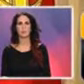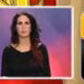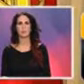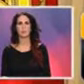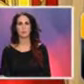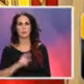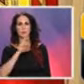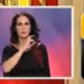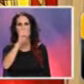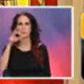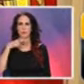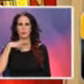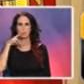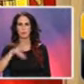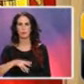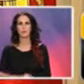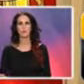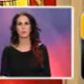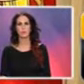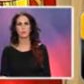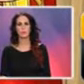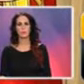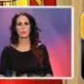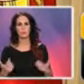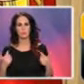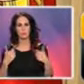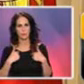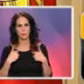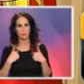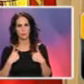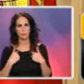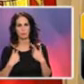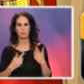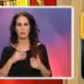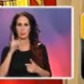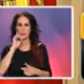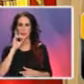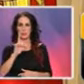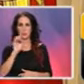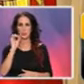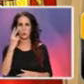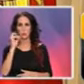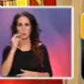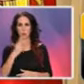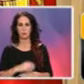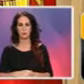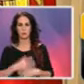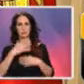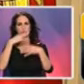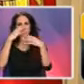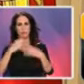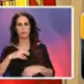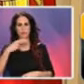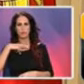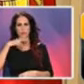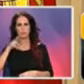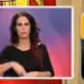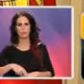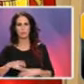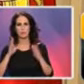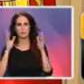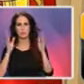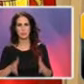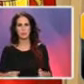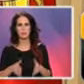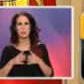Na comunicação ao país que realizei em 6 de outubro, afirmei que Portugal